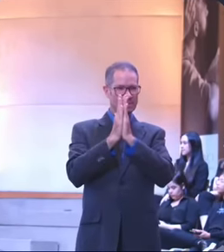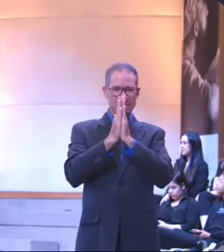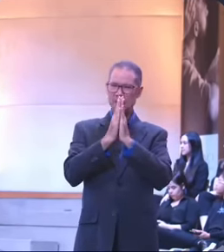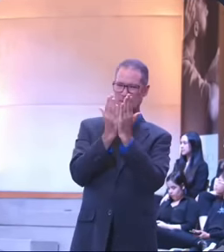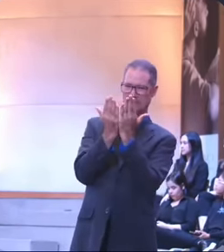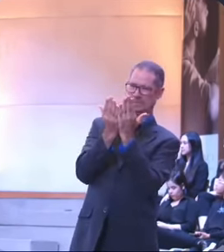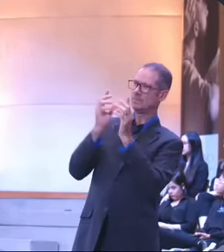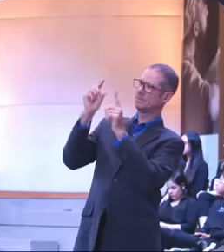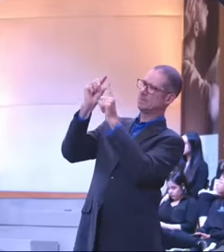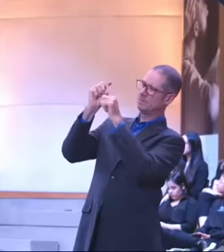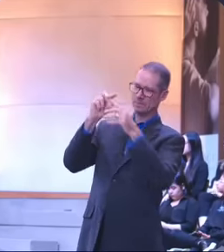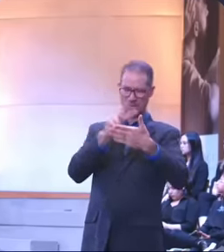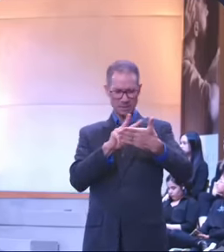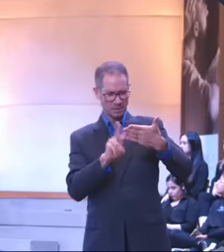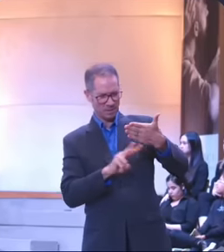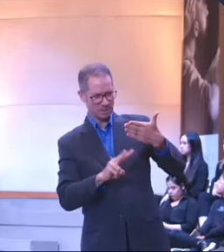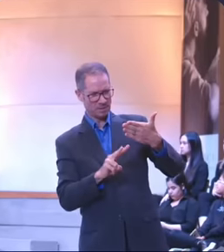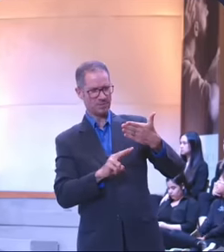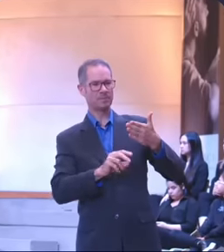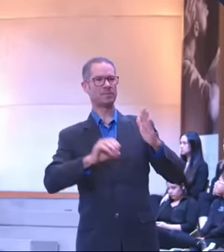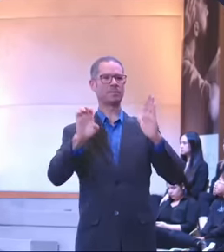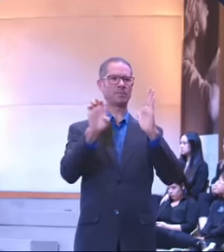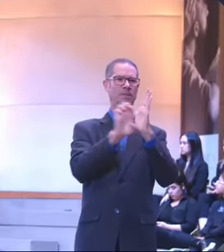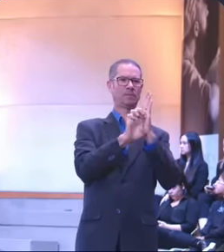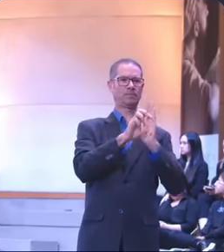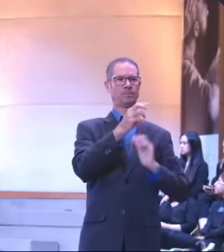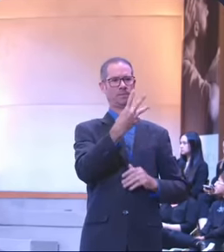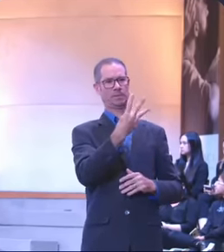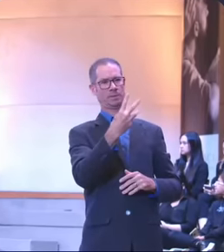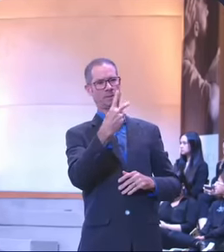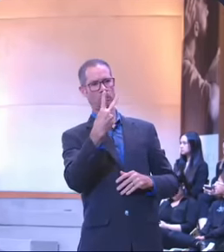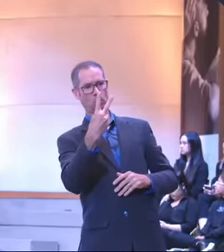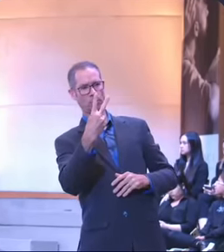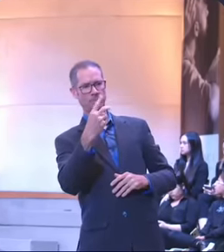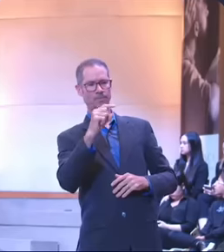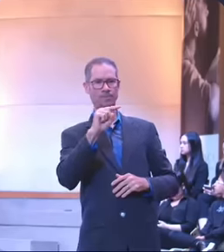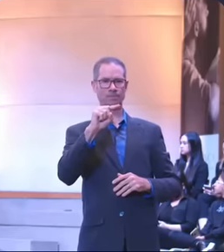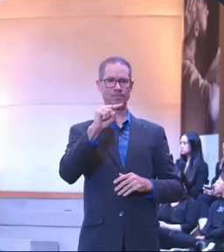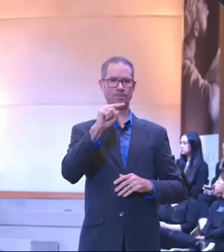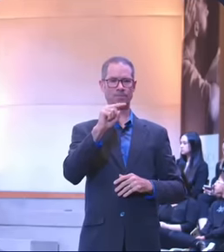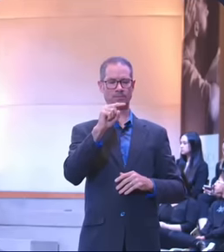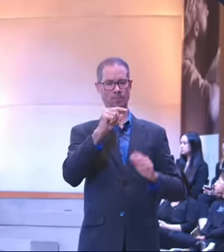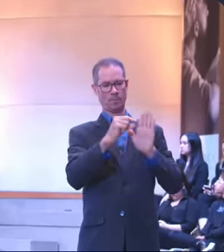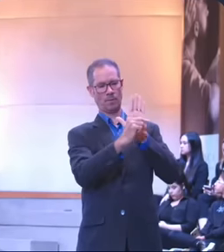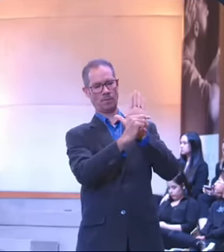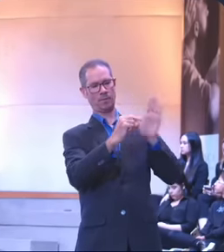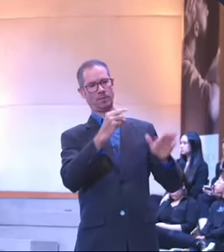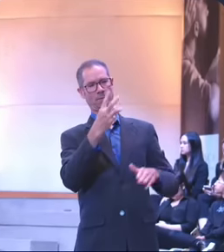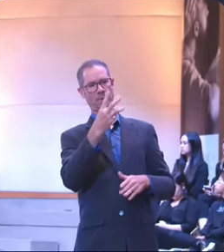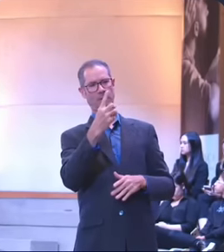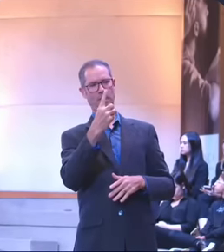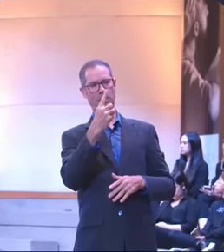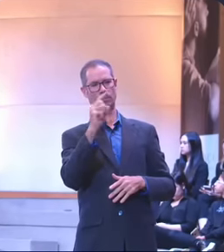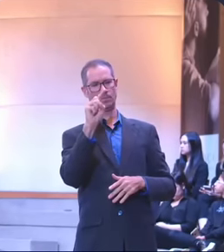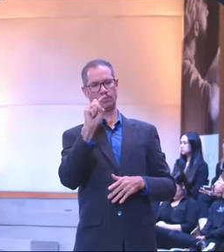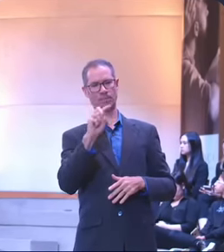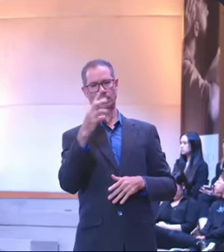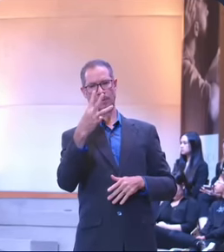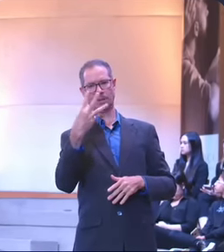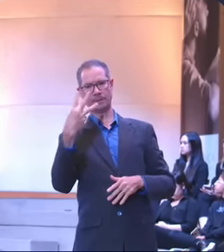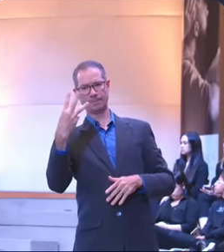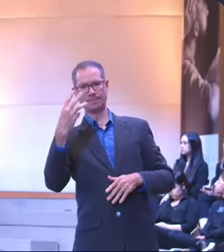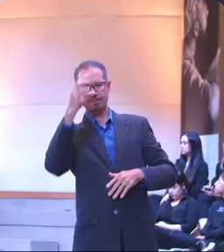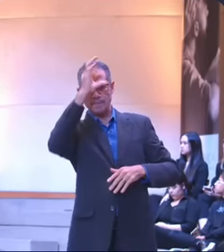para Êxodo 32, versículos 31 a 33, onde a gente vai